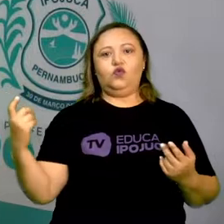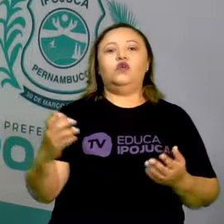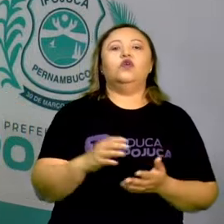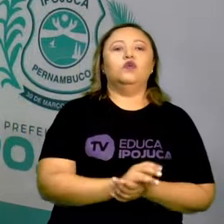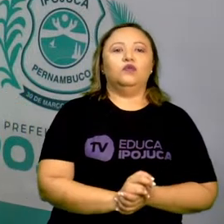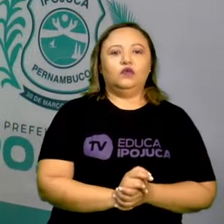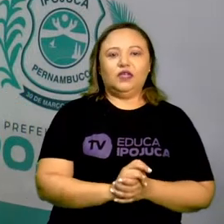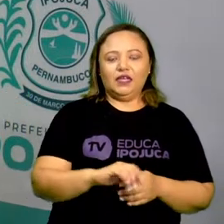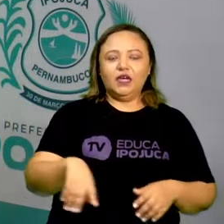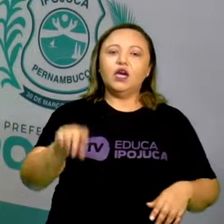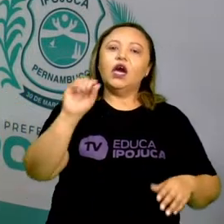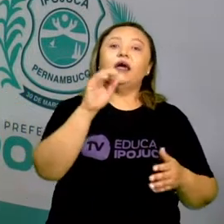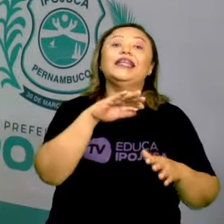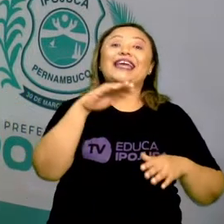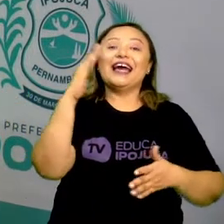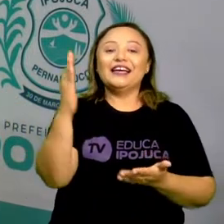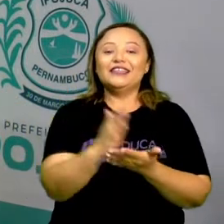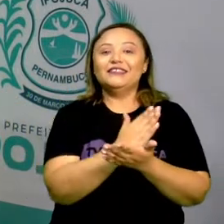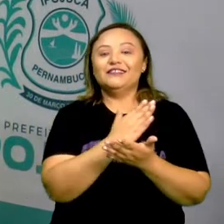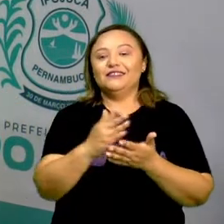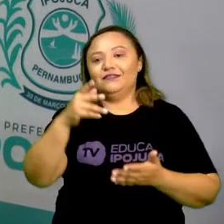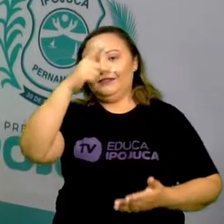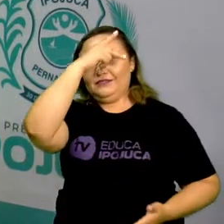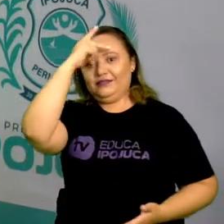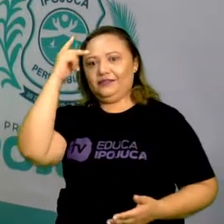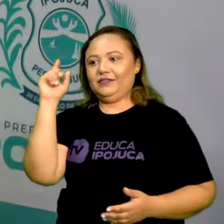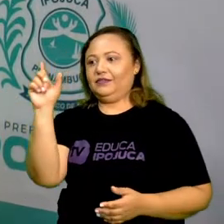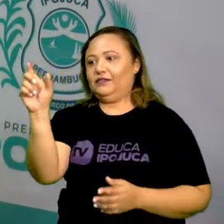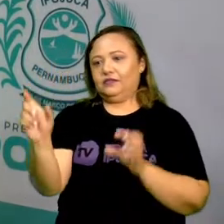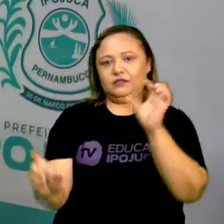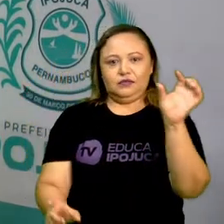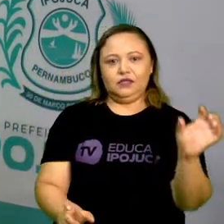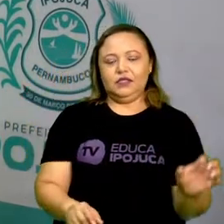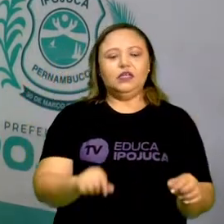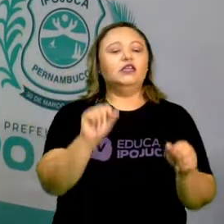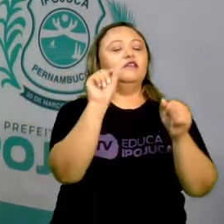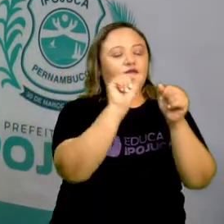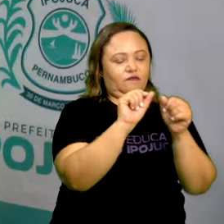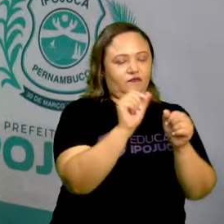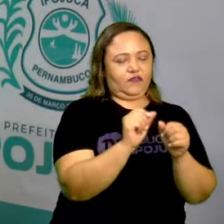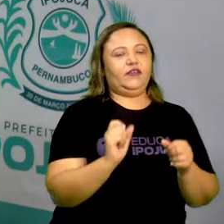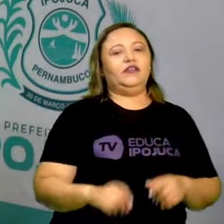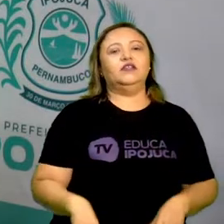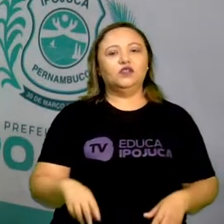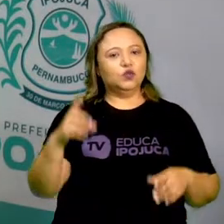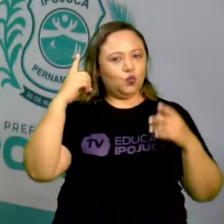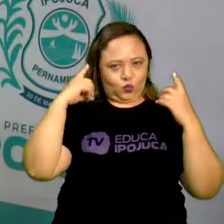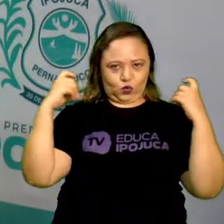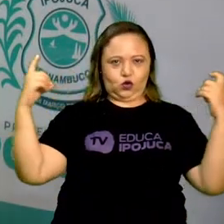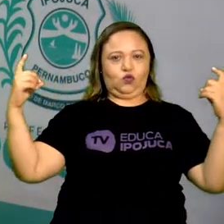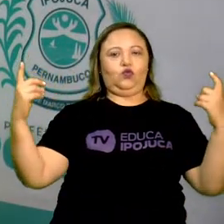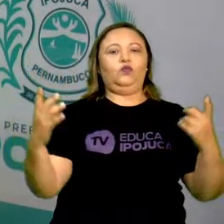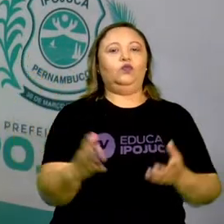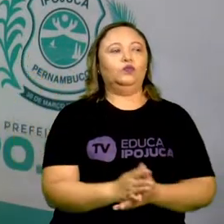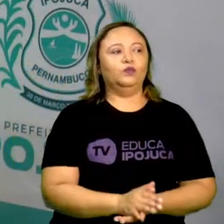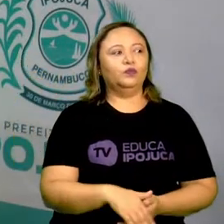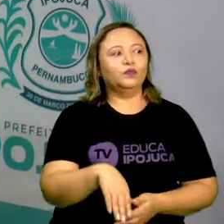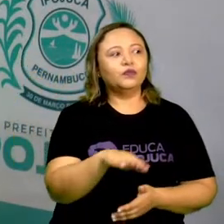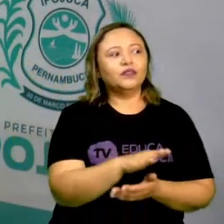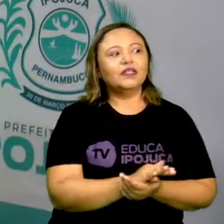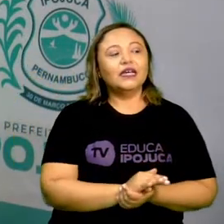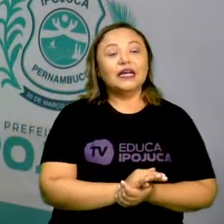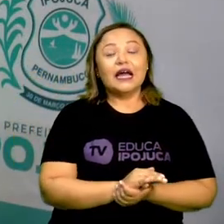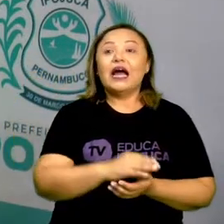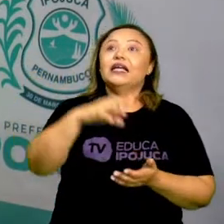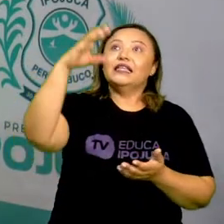ruído. Então é um som, é uma fonte. Sons naturais são produzidos